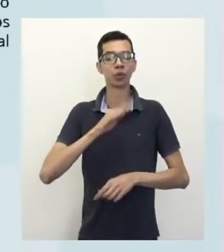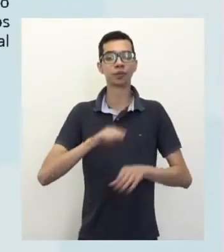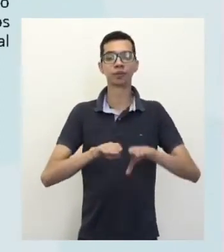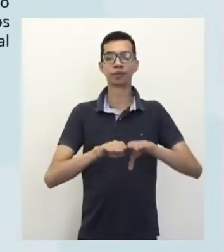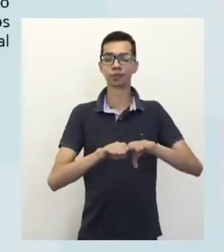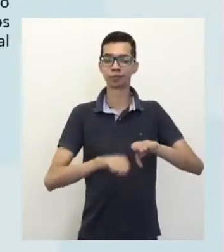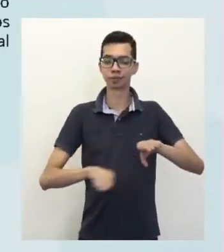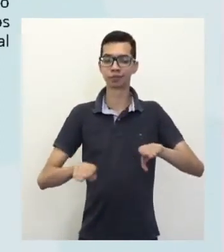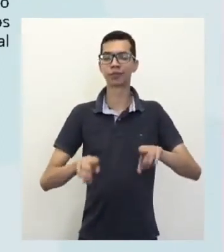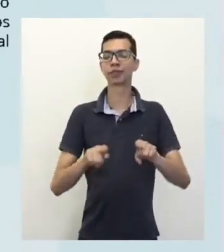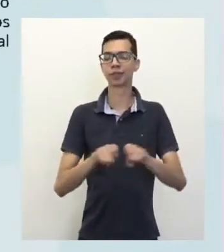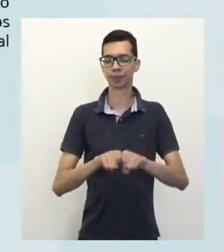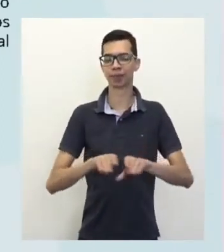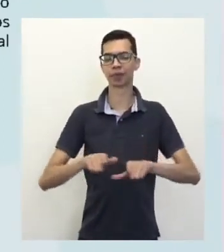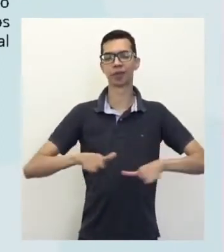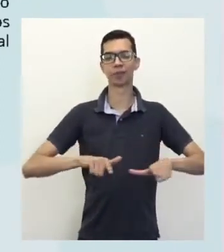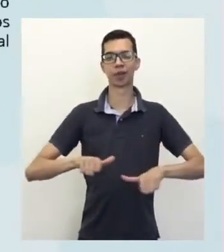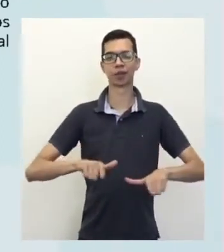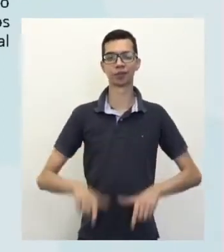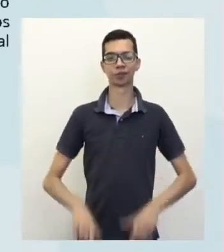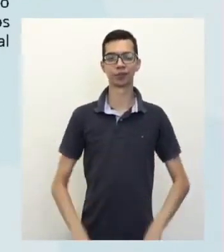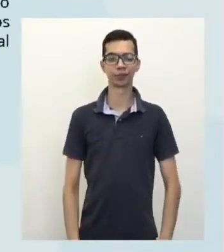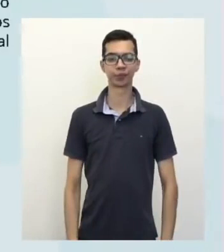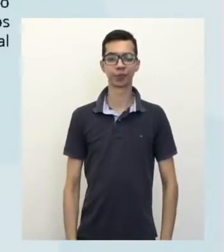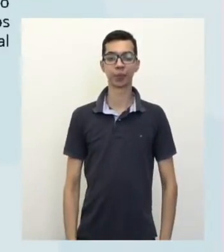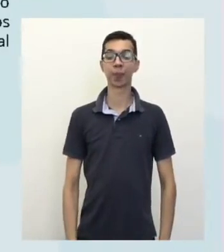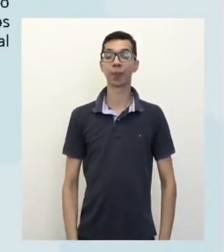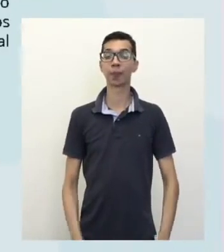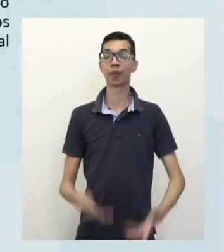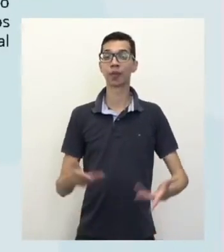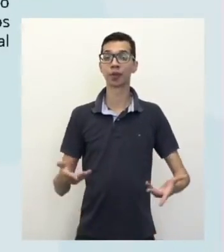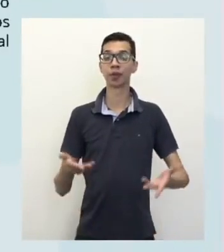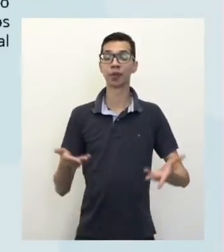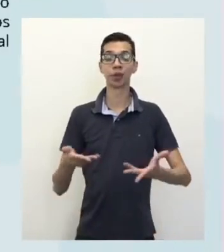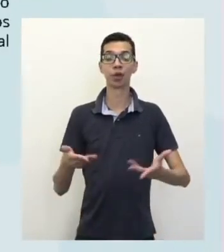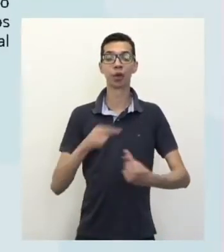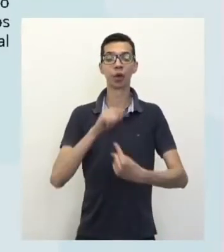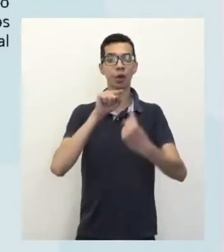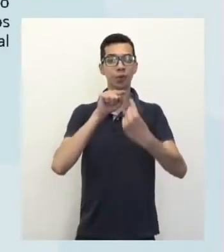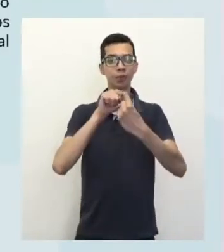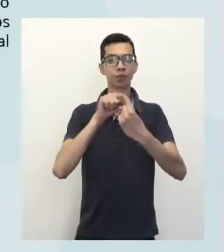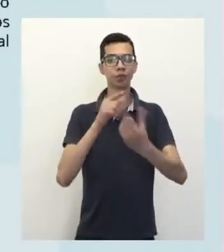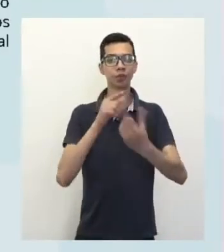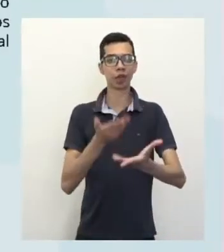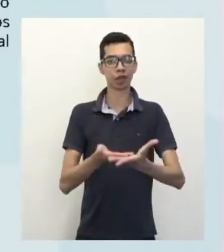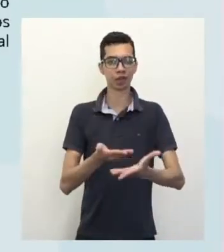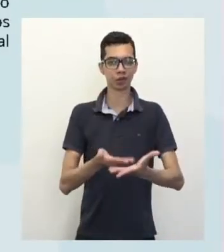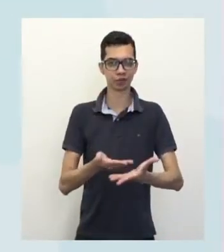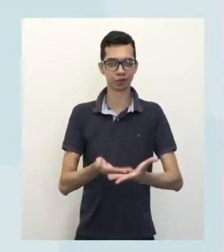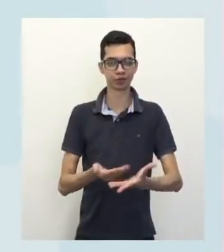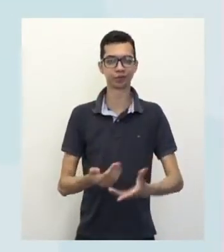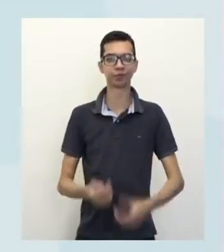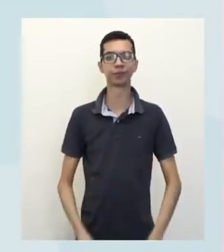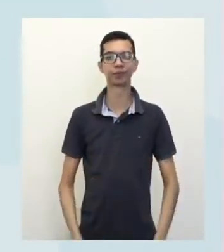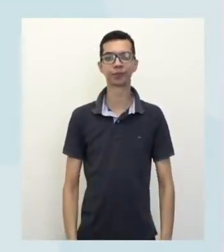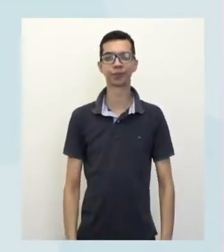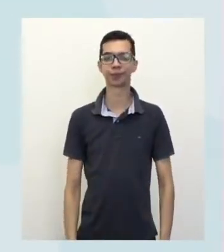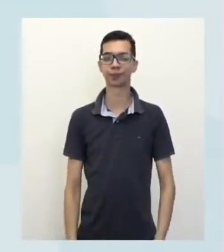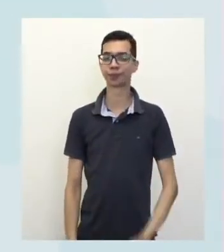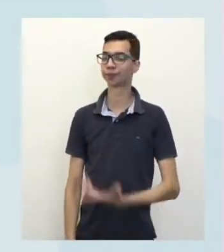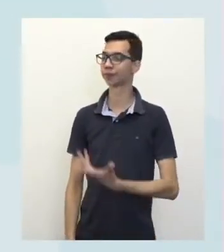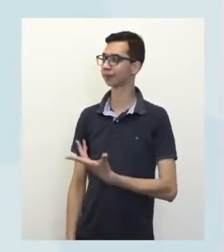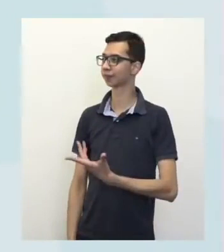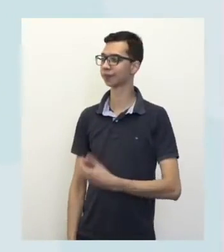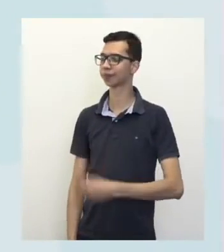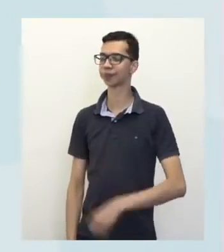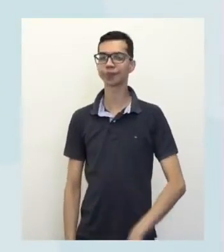também consiga dar início aí à nossa aula, nós vamos para o nosso objetivo da aula, que já vem logo em sequência, né? Que